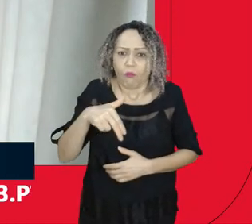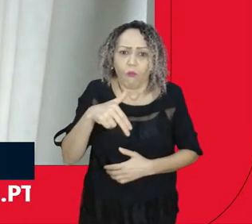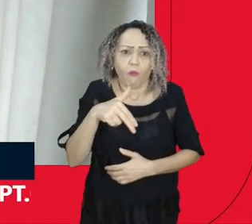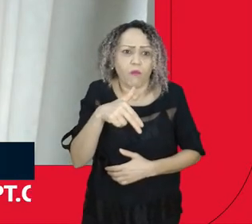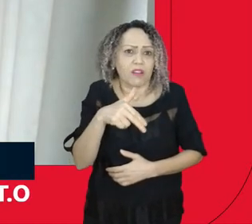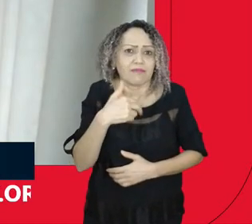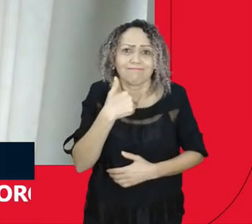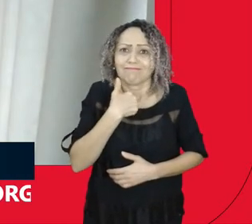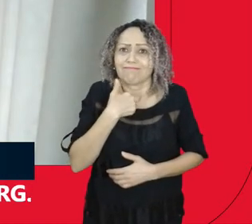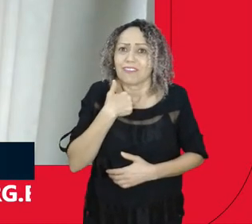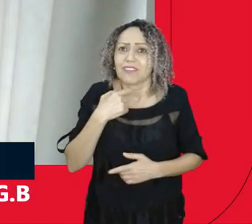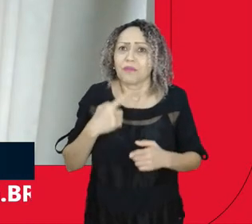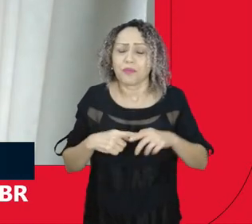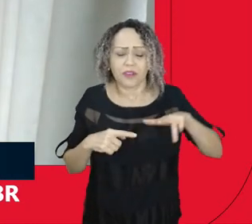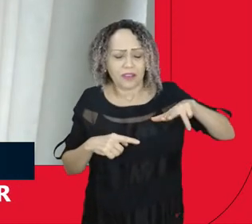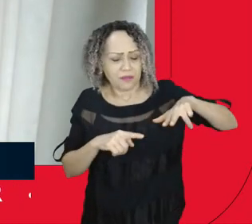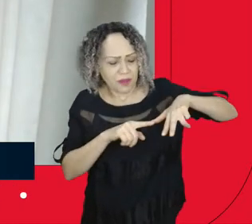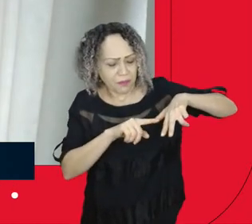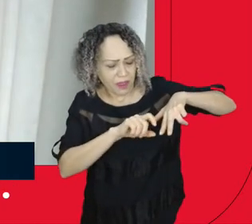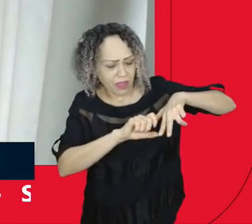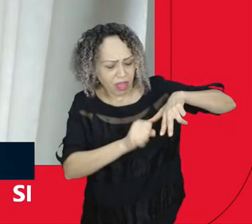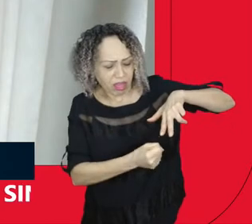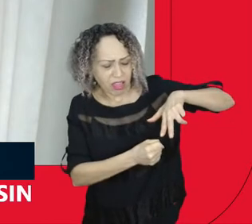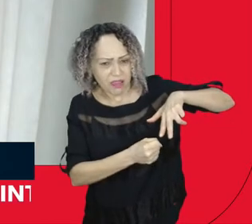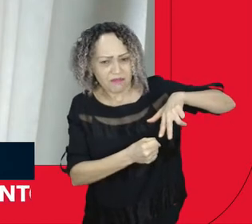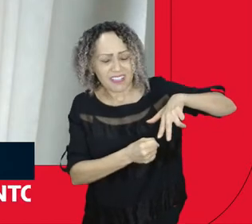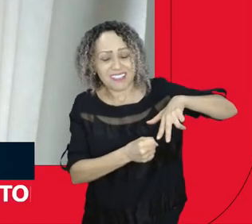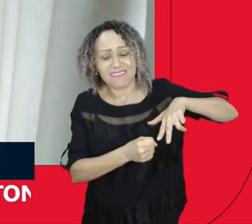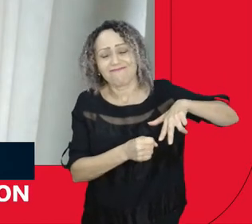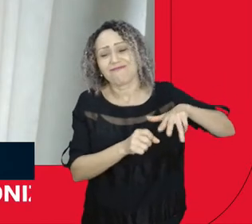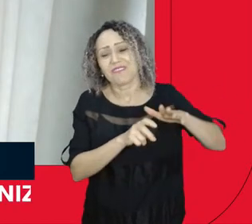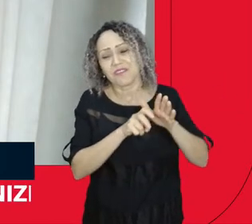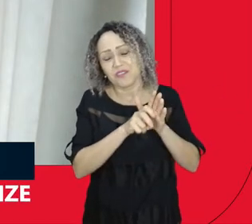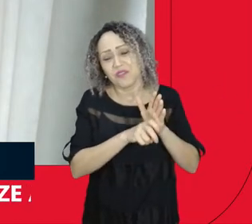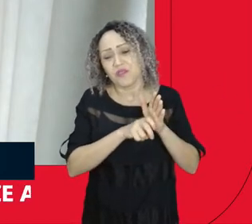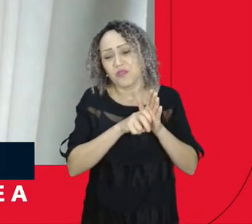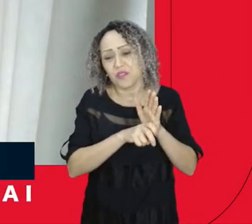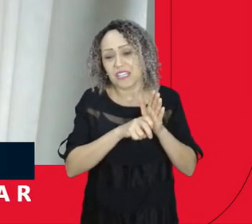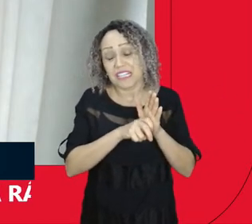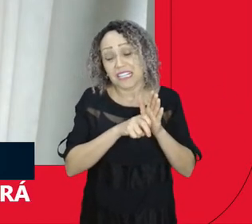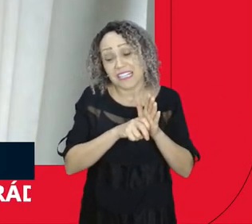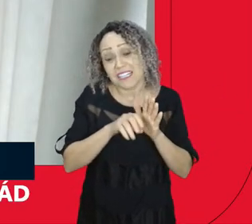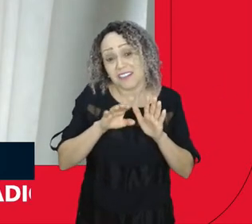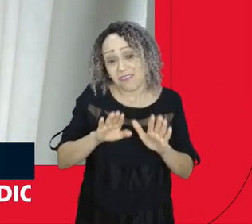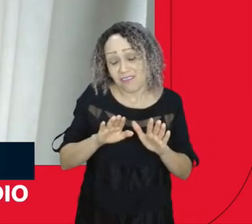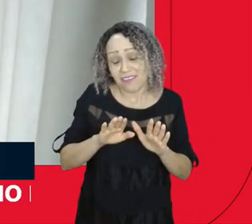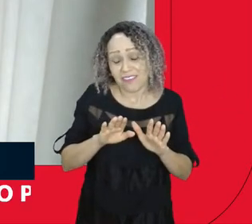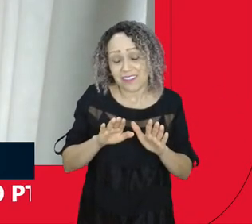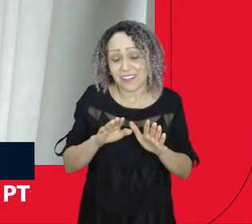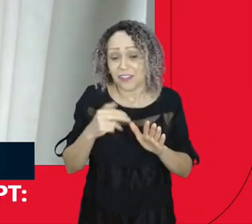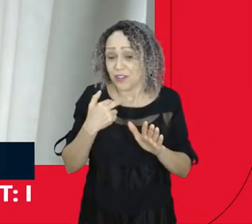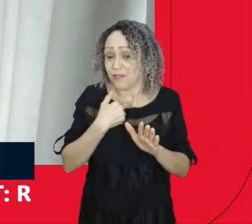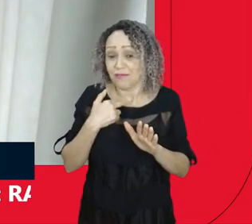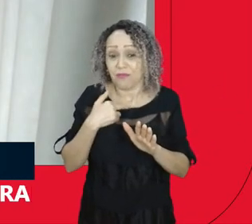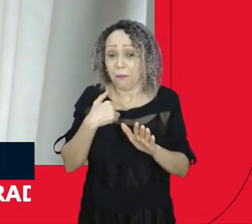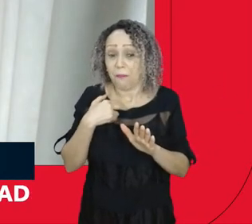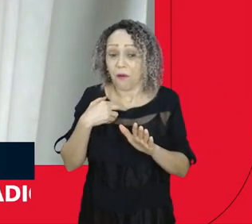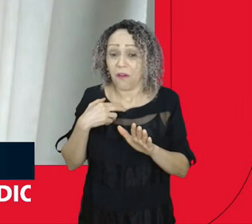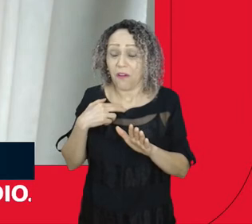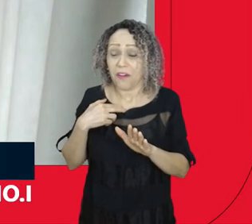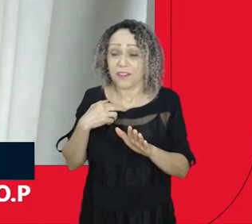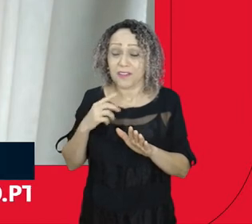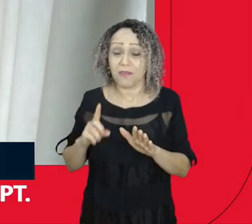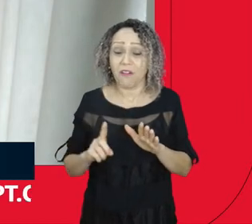cirurgia no sábado, mas acredito que não vou ter autorização médica para ir. Mas estou torcendo, trabalhando